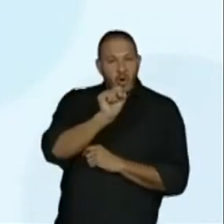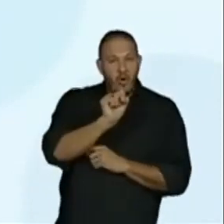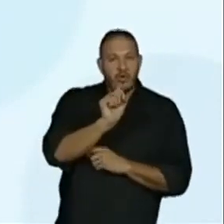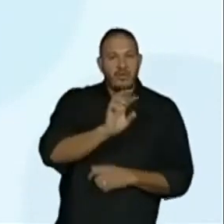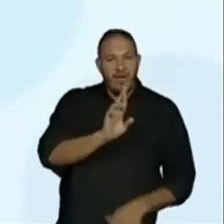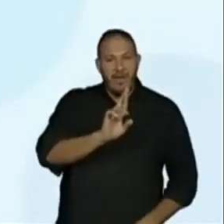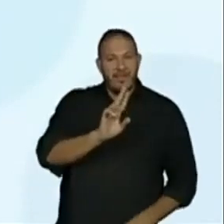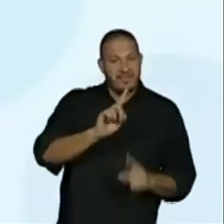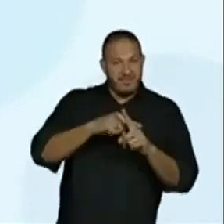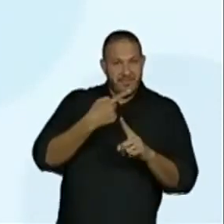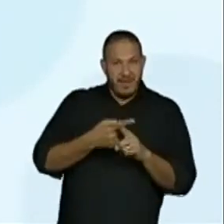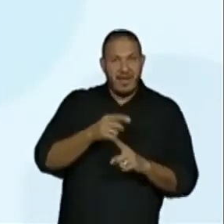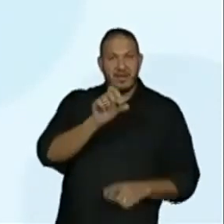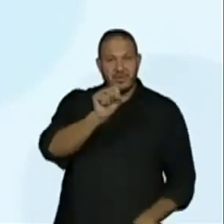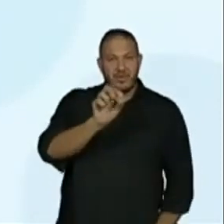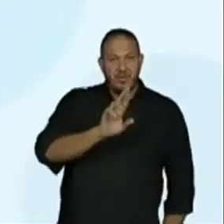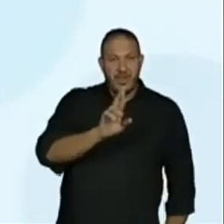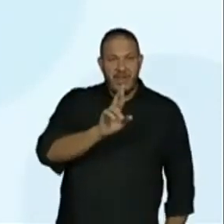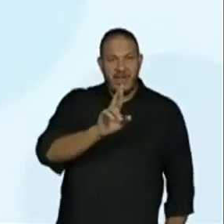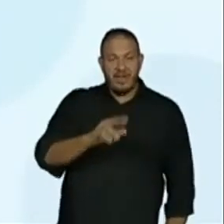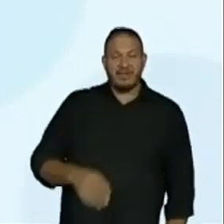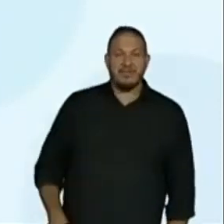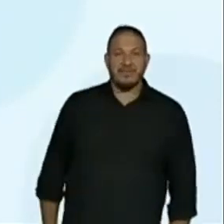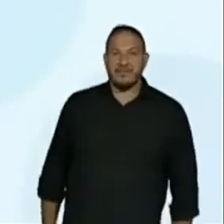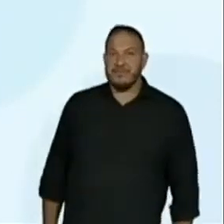R$ 8. Vou ter aqui